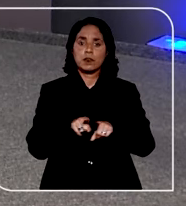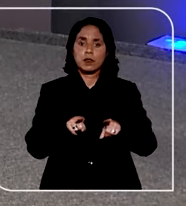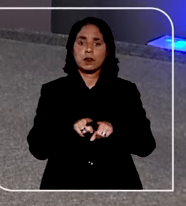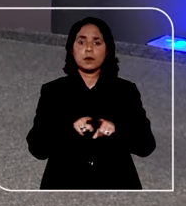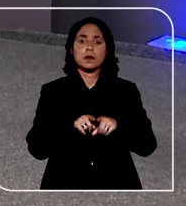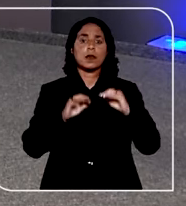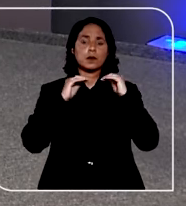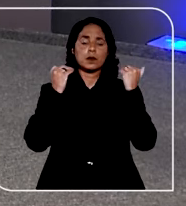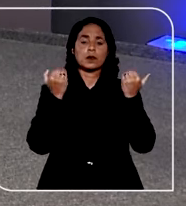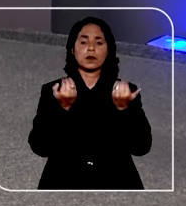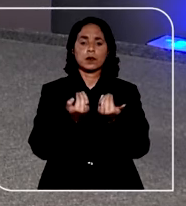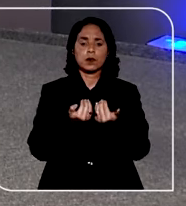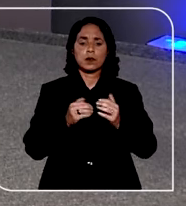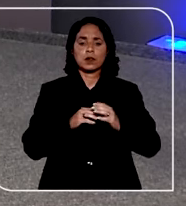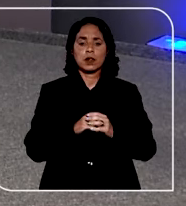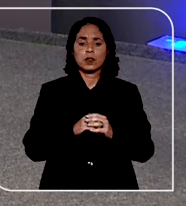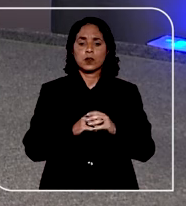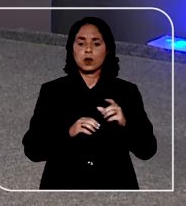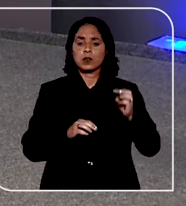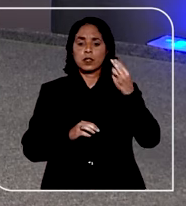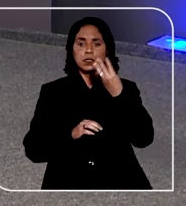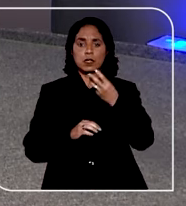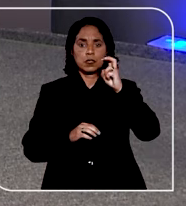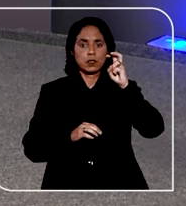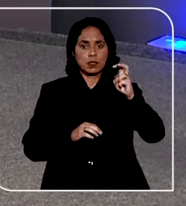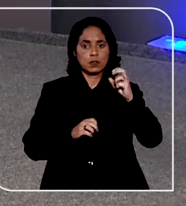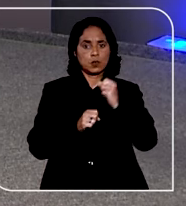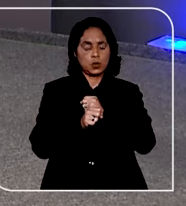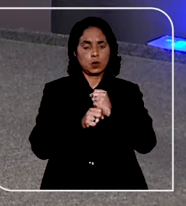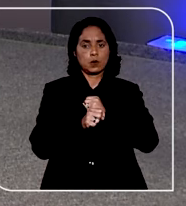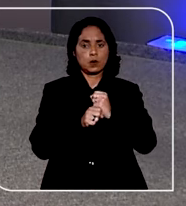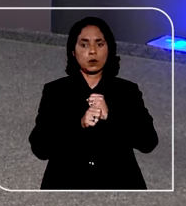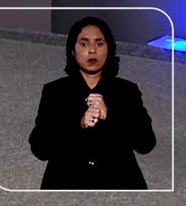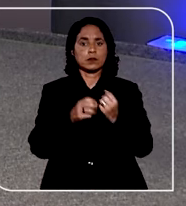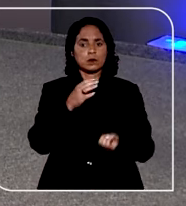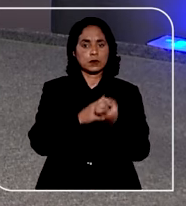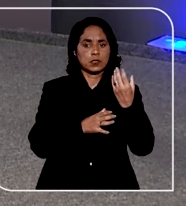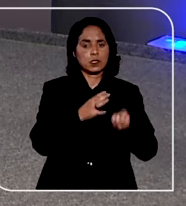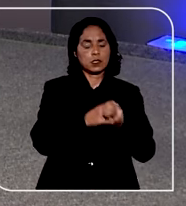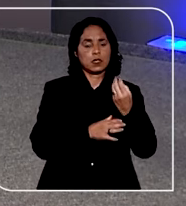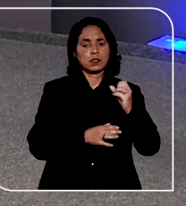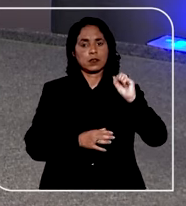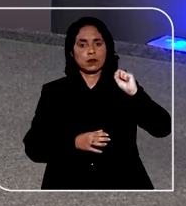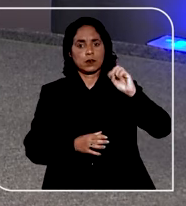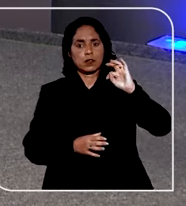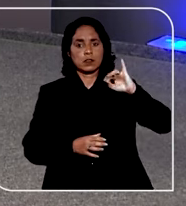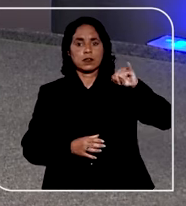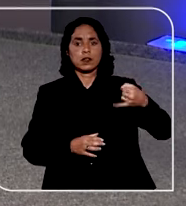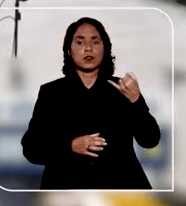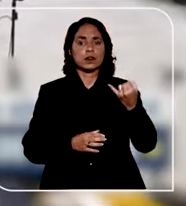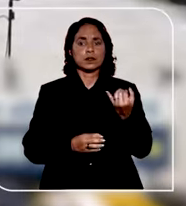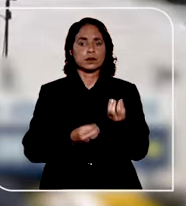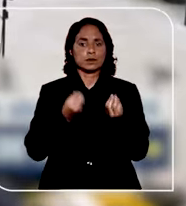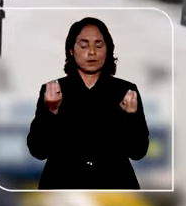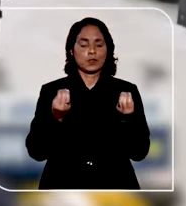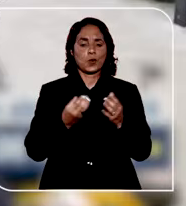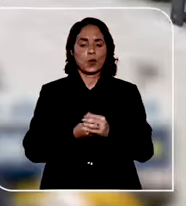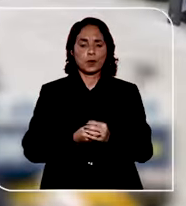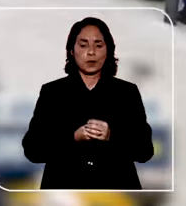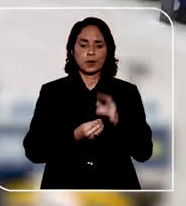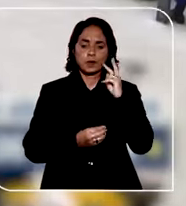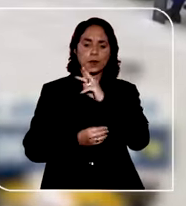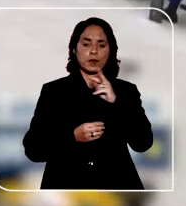nacional para Celebrar os 35 anos de criação e instalação do STJ vamos ver como foi a sessão